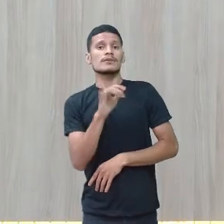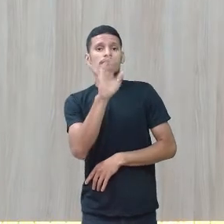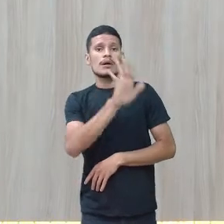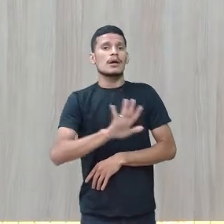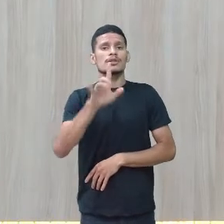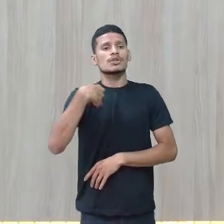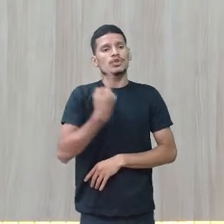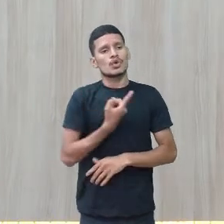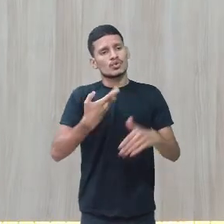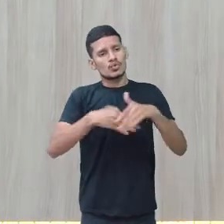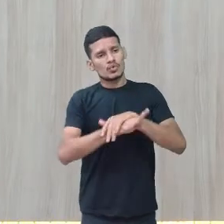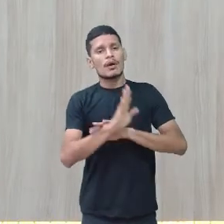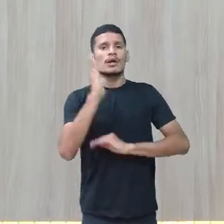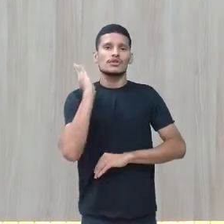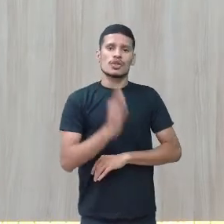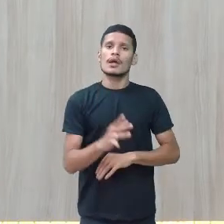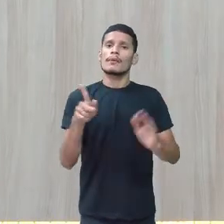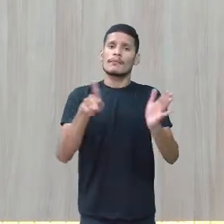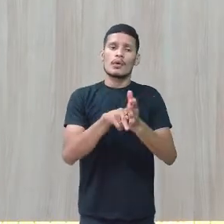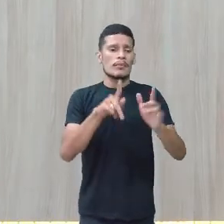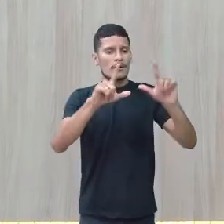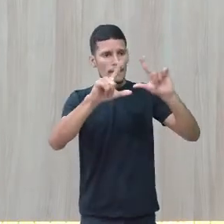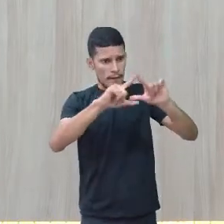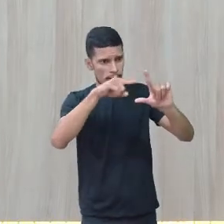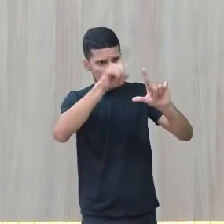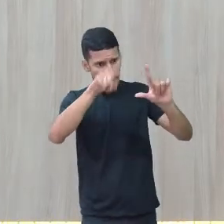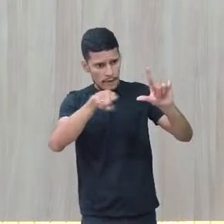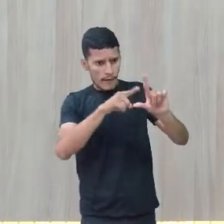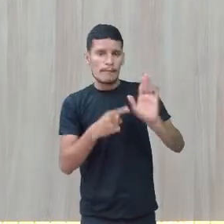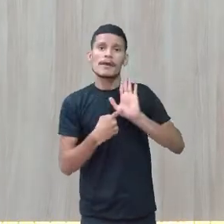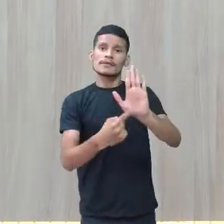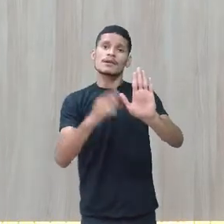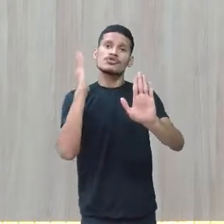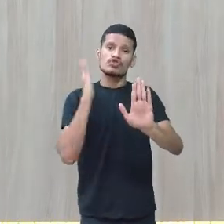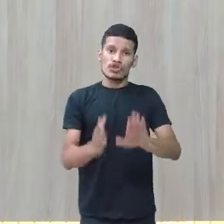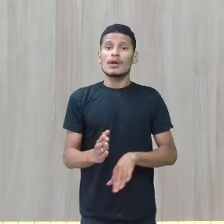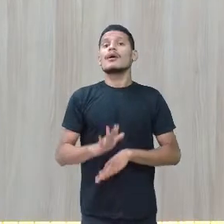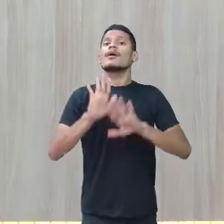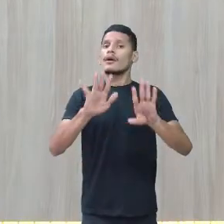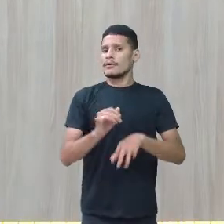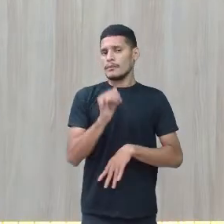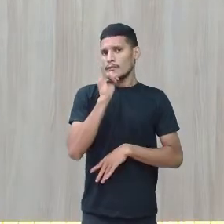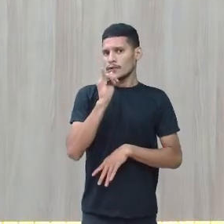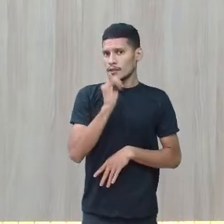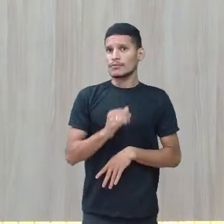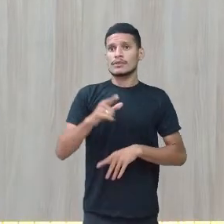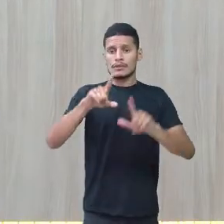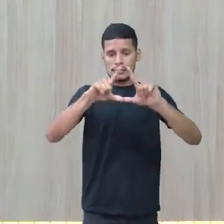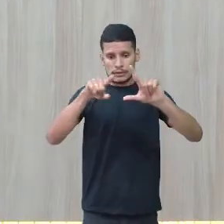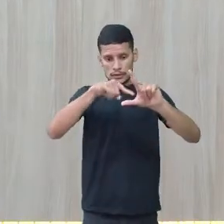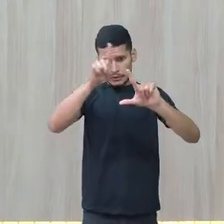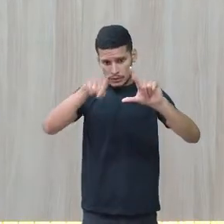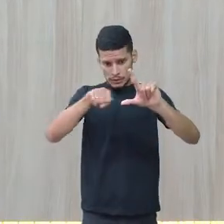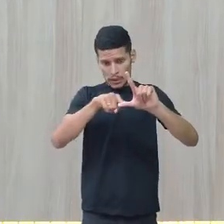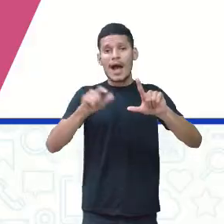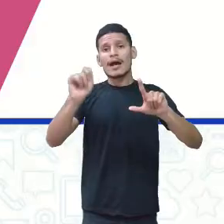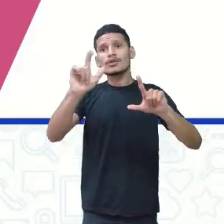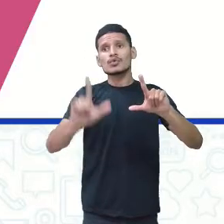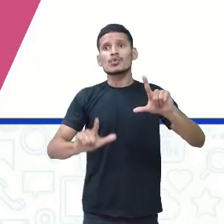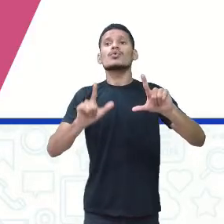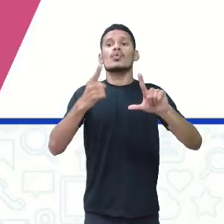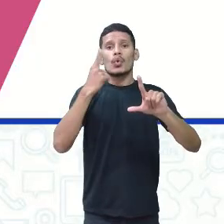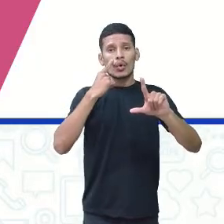se acostuma com aquela forma que a figura é apresentada. Então, por exemplo, esse triângulo que está aqui em azul clarinho, a